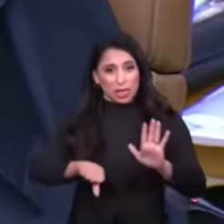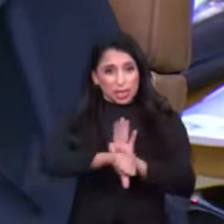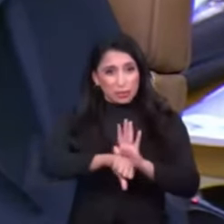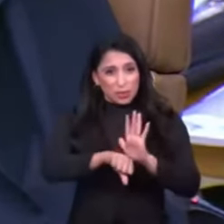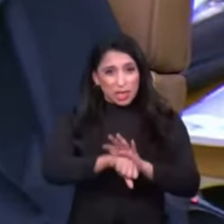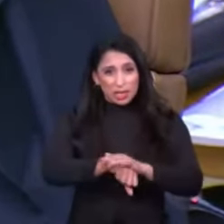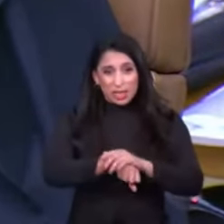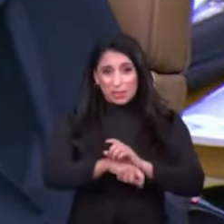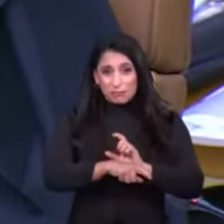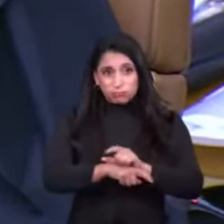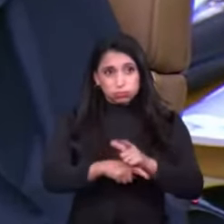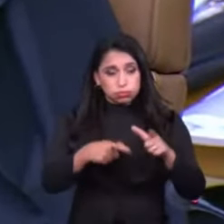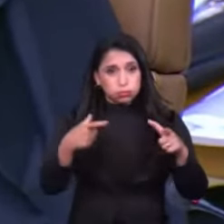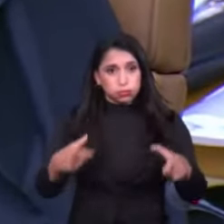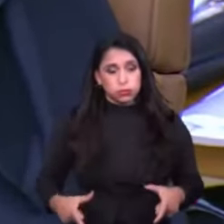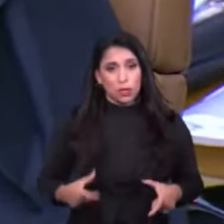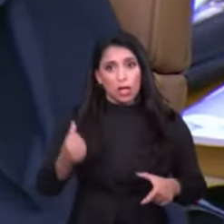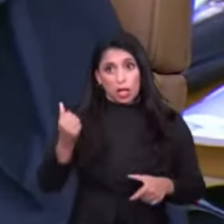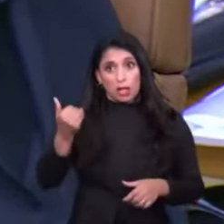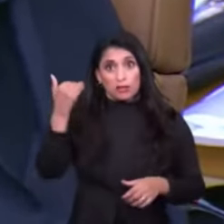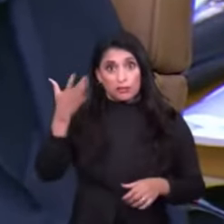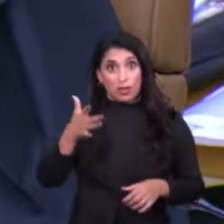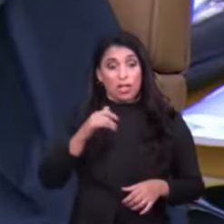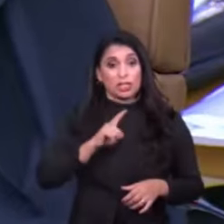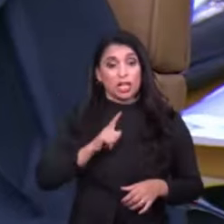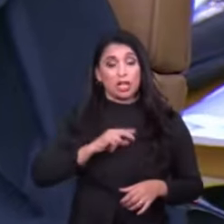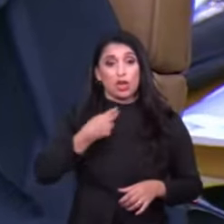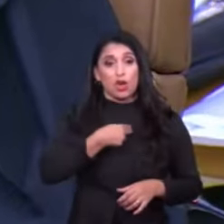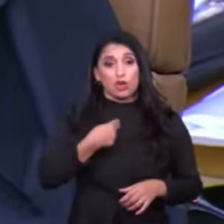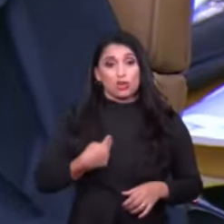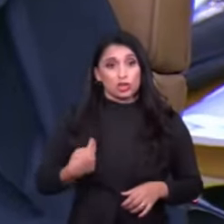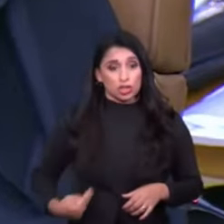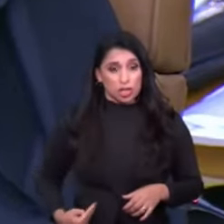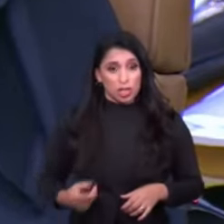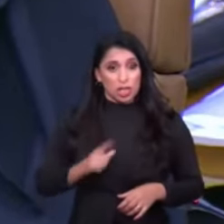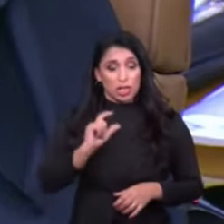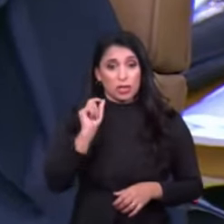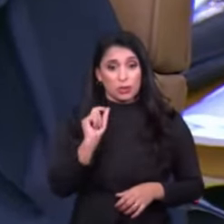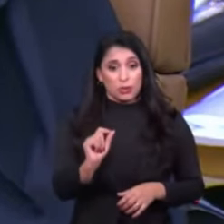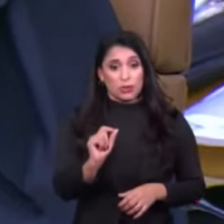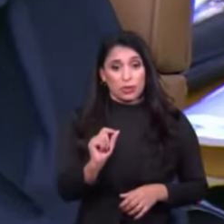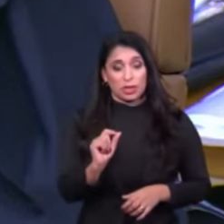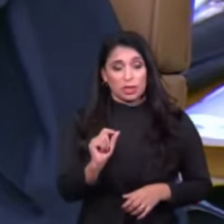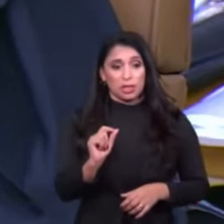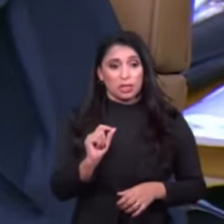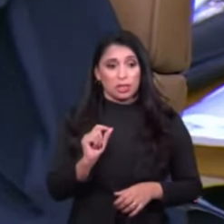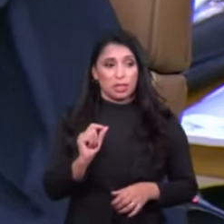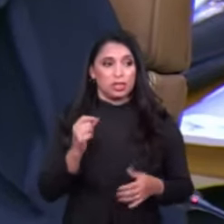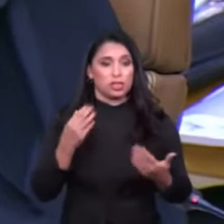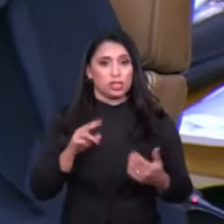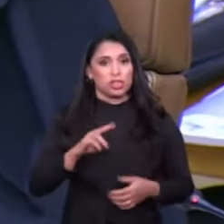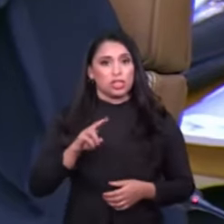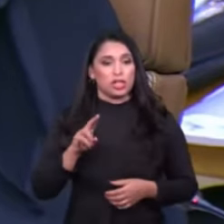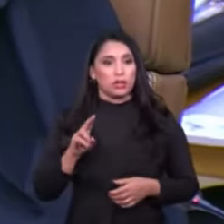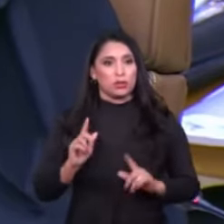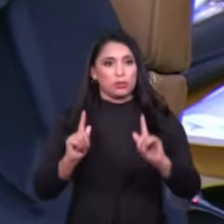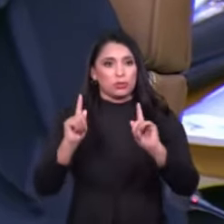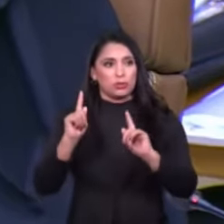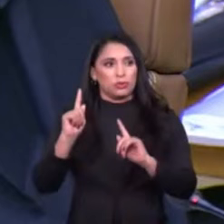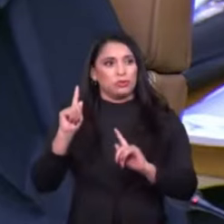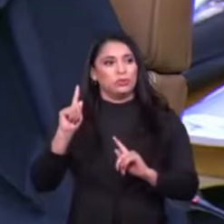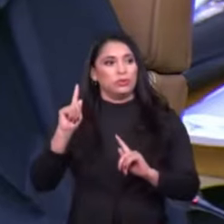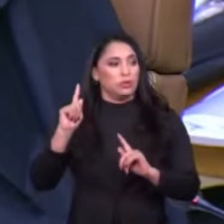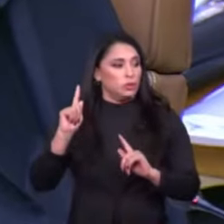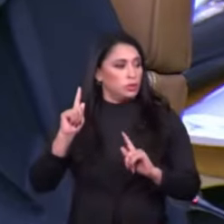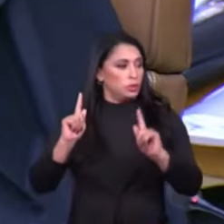exterior, vale ressaltar a experiência do Chile. Segundo matéria publicada no jornal Gazeta do Povo, com o aumento do uso da maconha, o Chile passou a sediar a